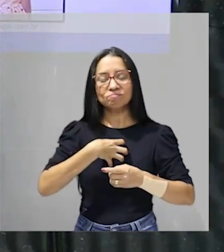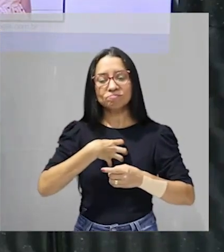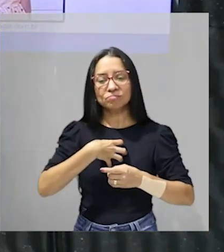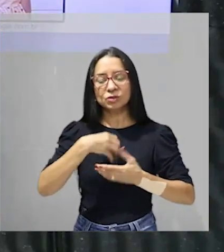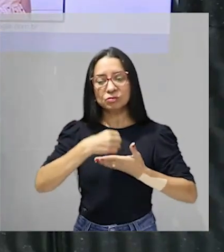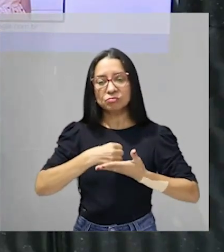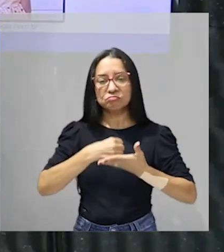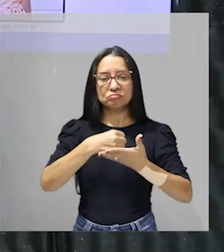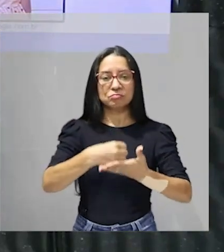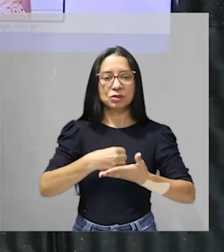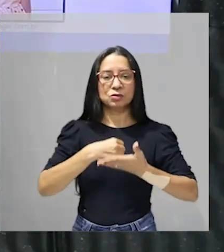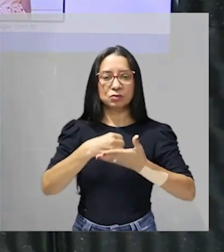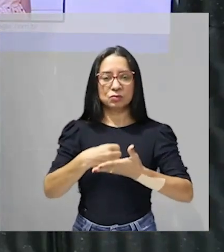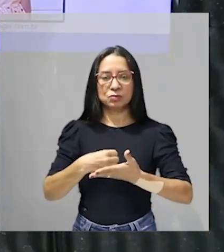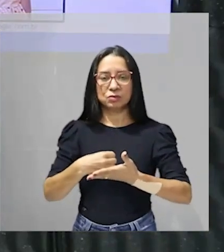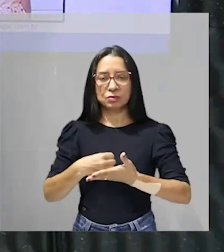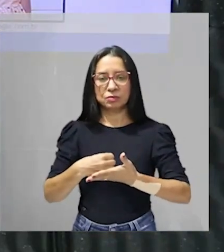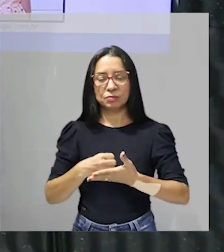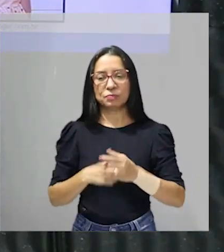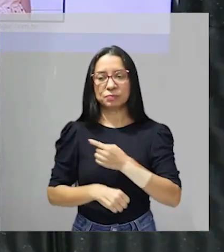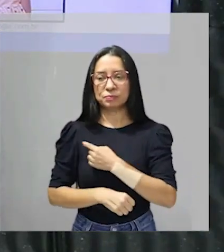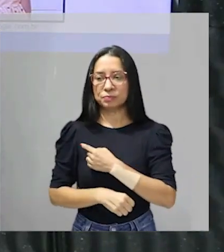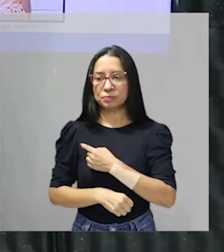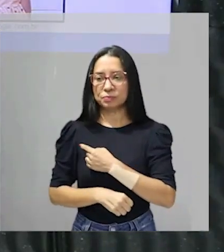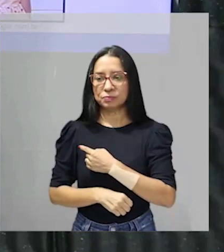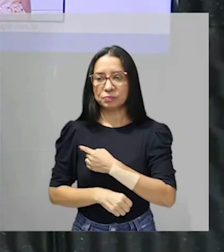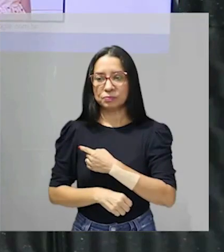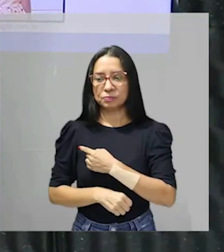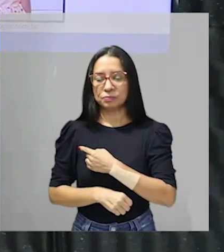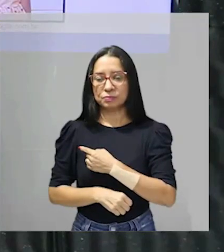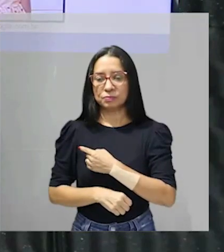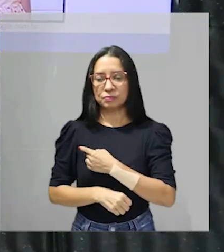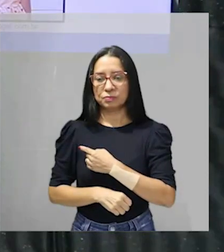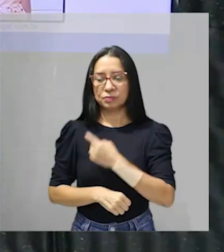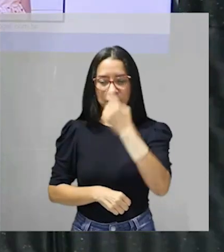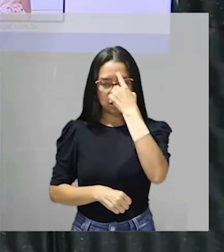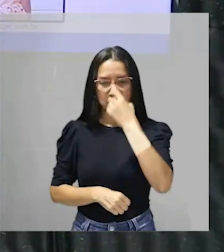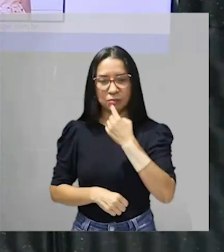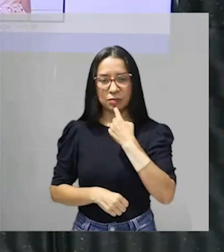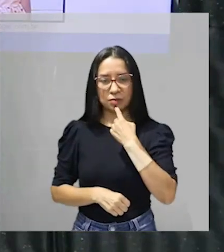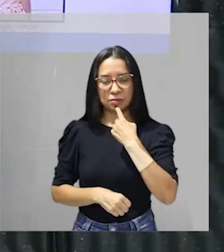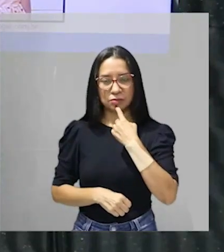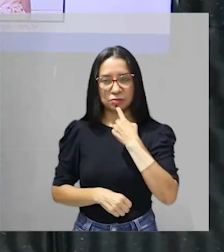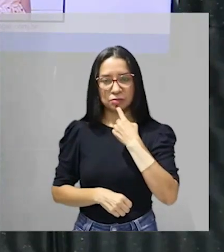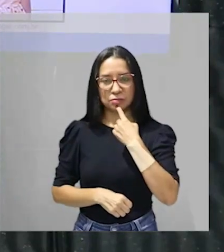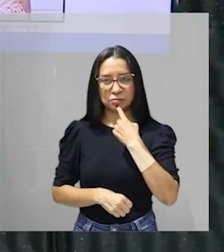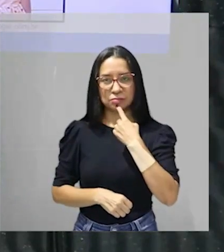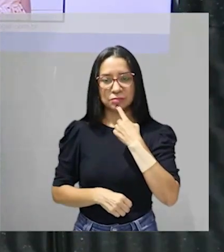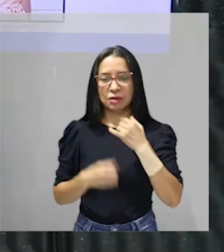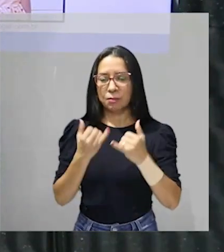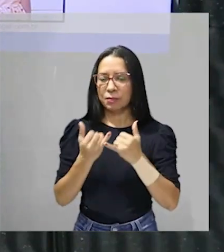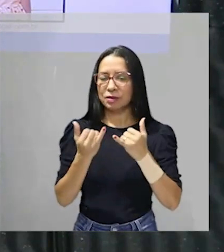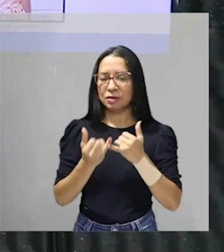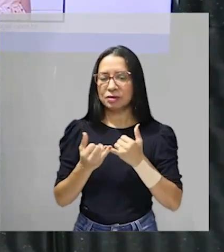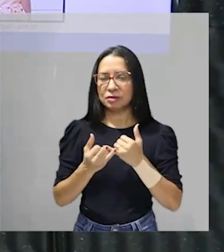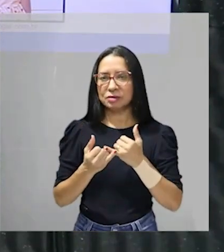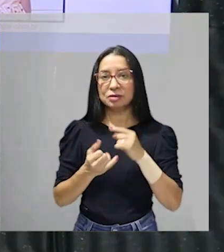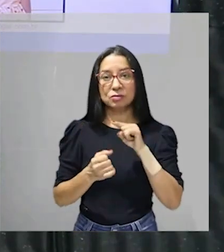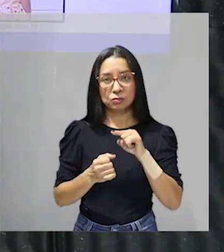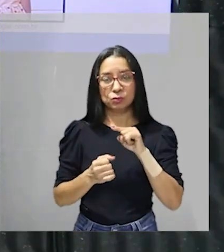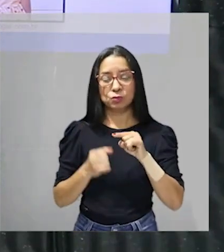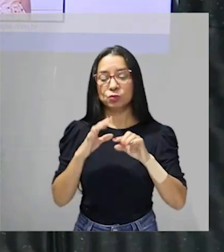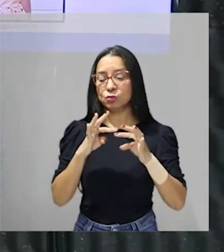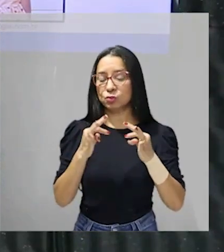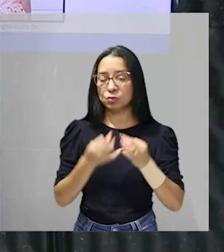muitos de vocês não saibam mas acredito que quase todos Vocês brincaram disso aqui na escola uma das primeiras